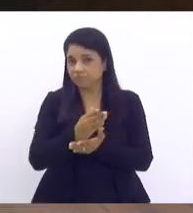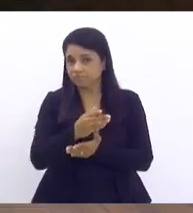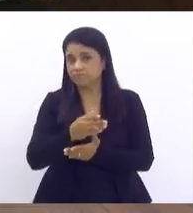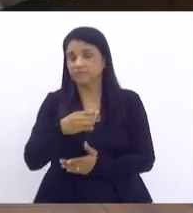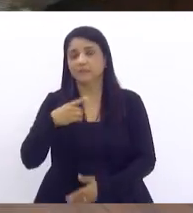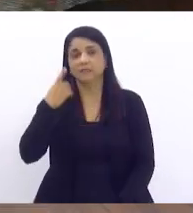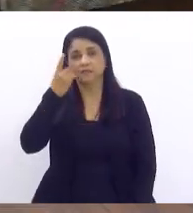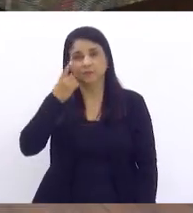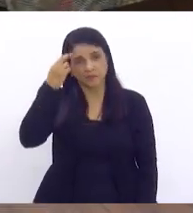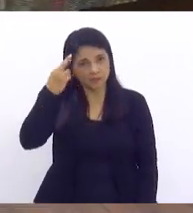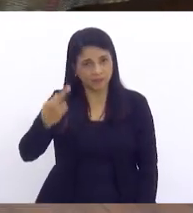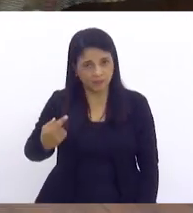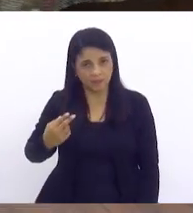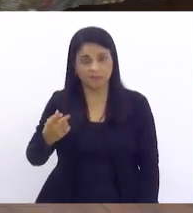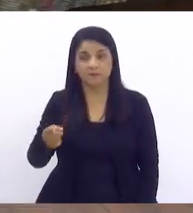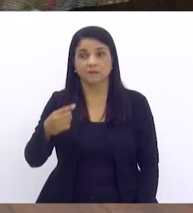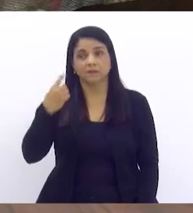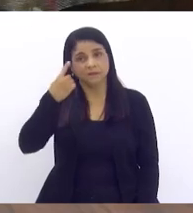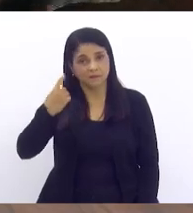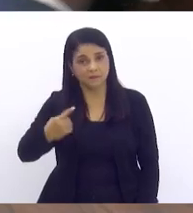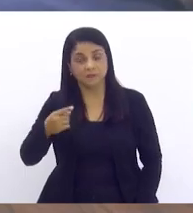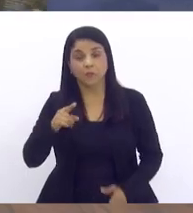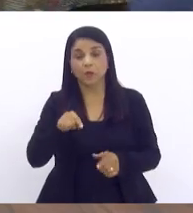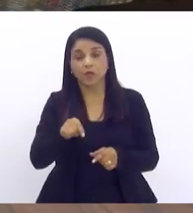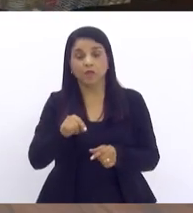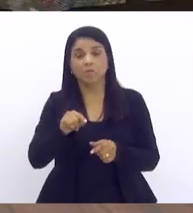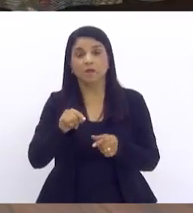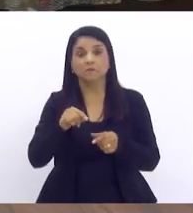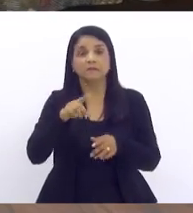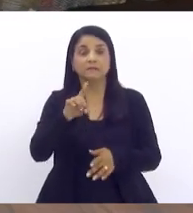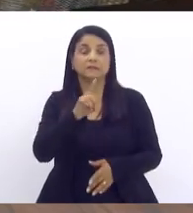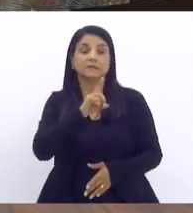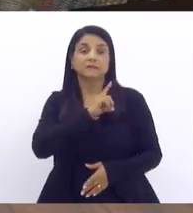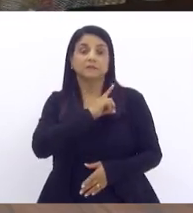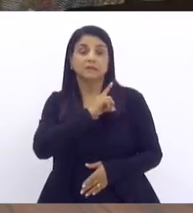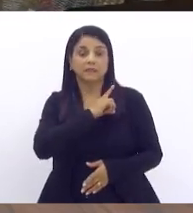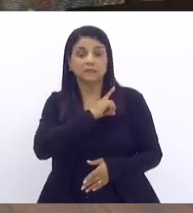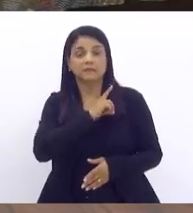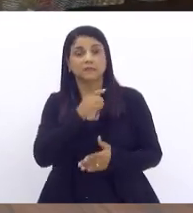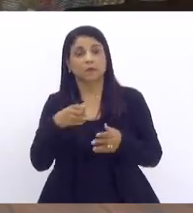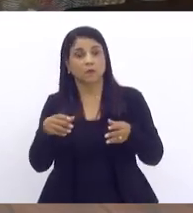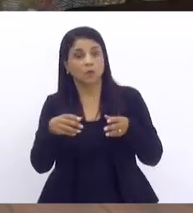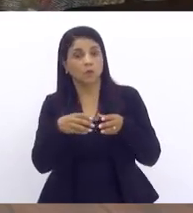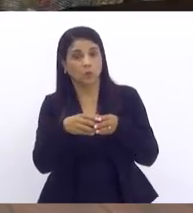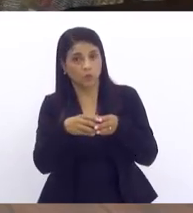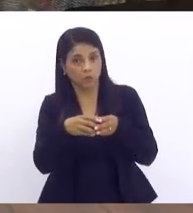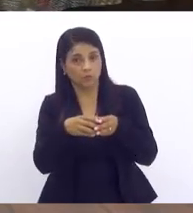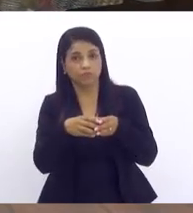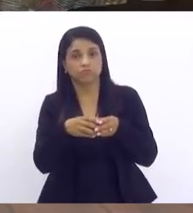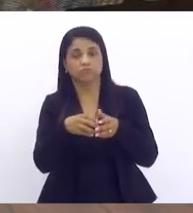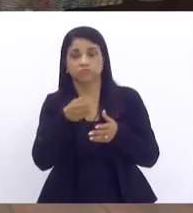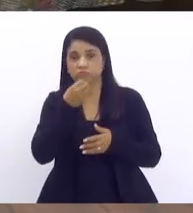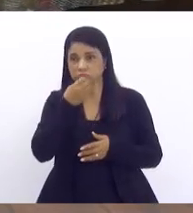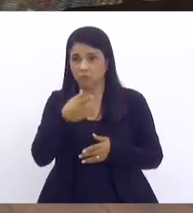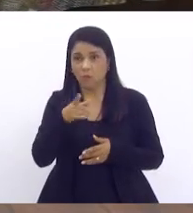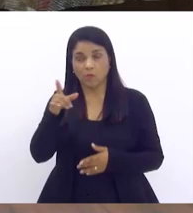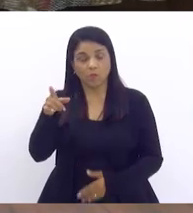para internalizar a DECRAD, porque a DECRAD é um grupo bacana, deputado Átila Nunes,